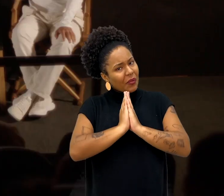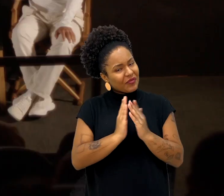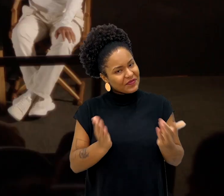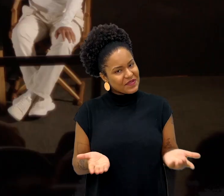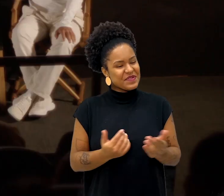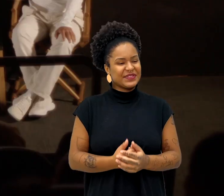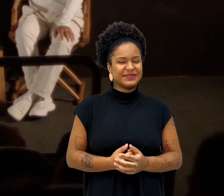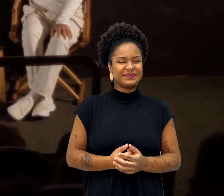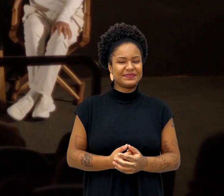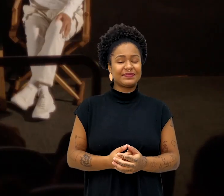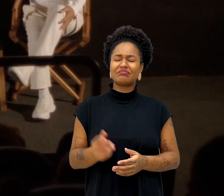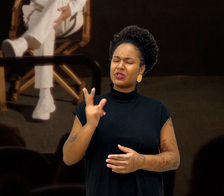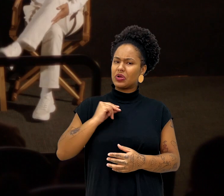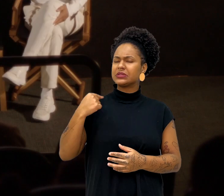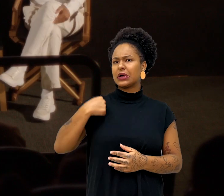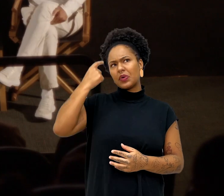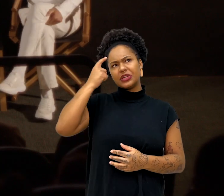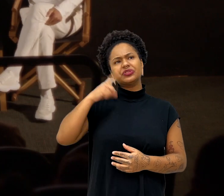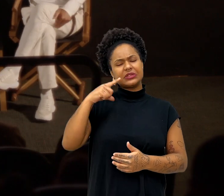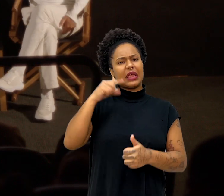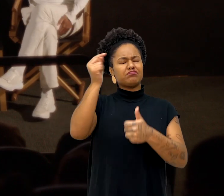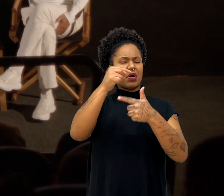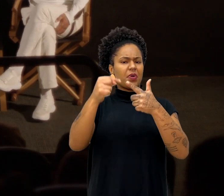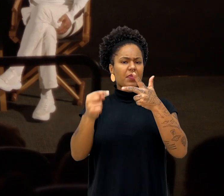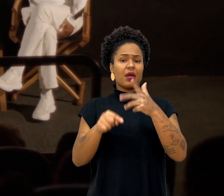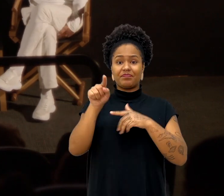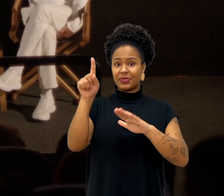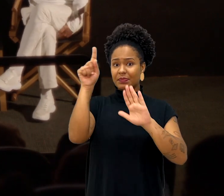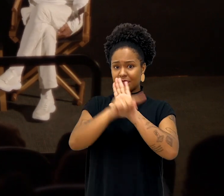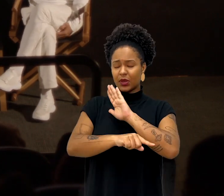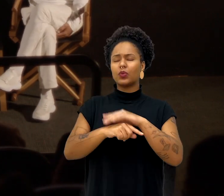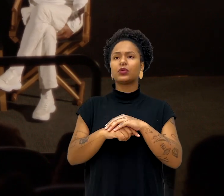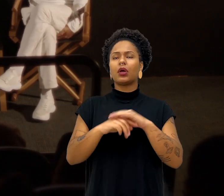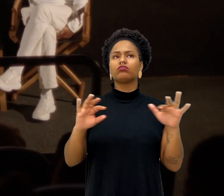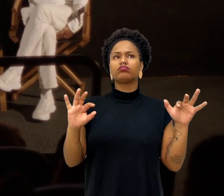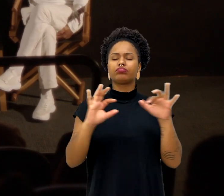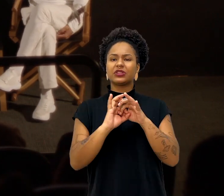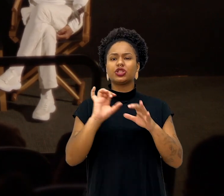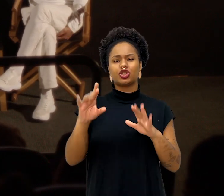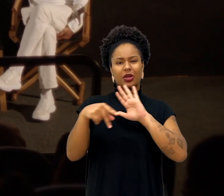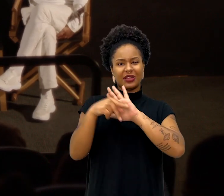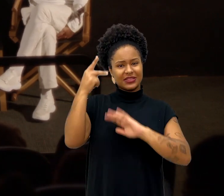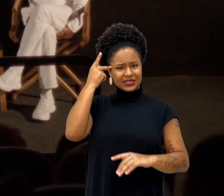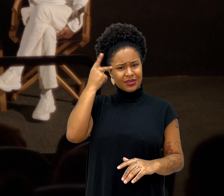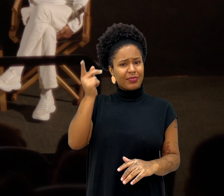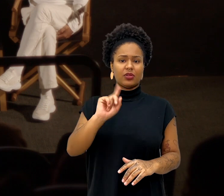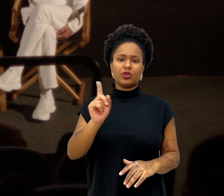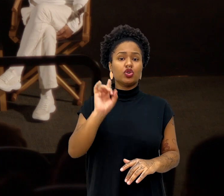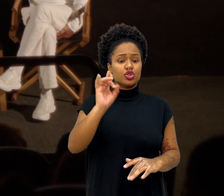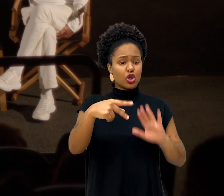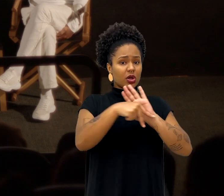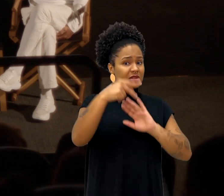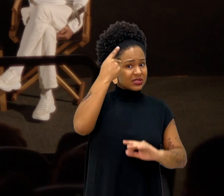gente. Nossa, eu acho que tem muitas questões. Acho que essa sua pergunta remonta não só a São Paulo, né, gente? Porque não foi